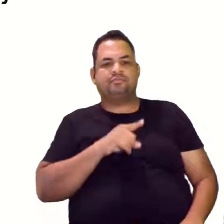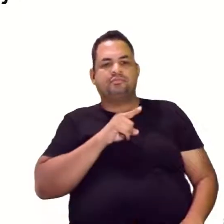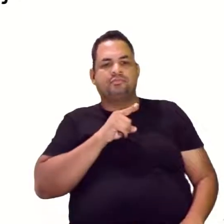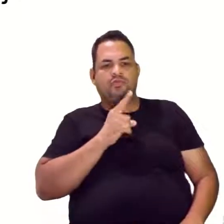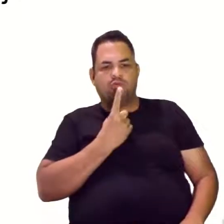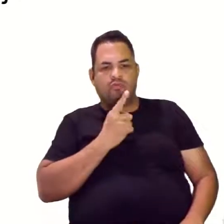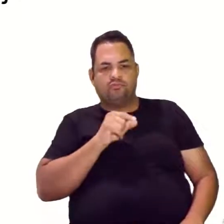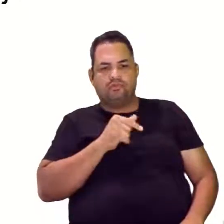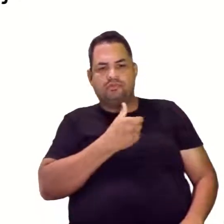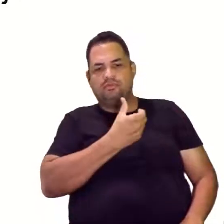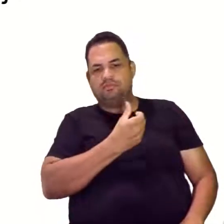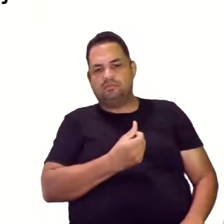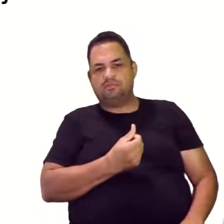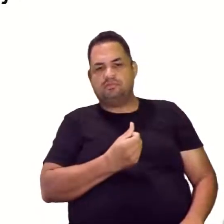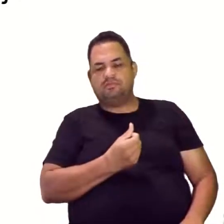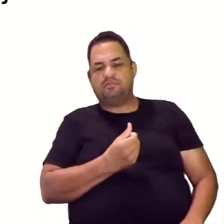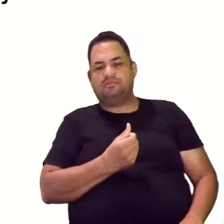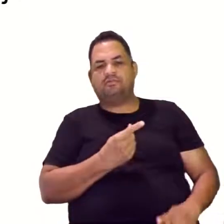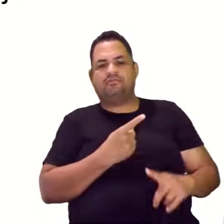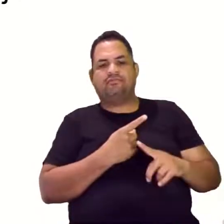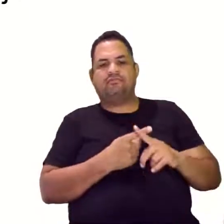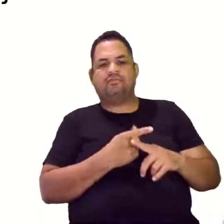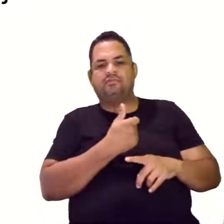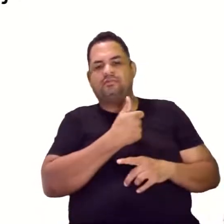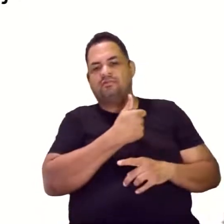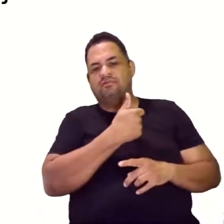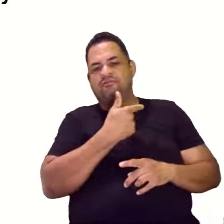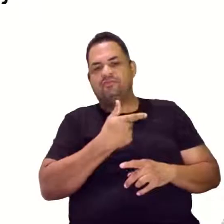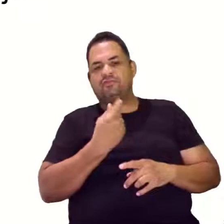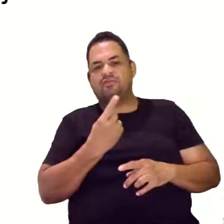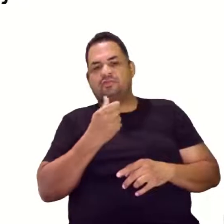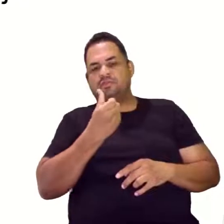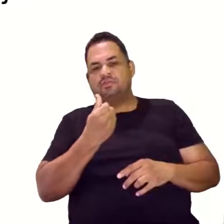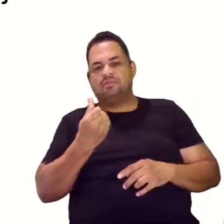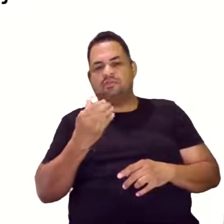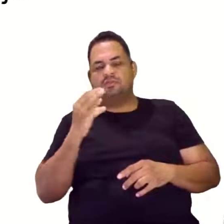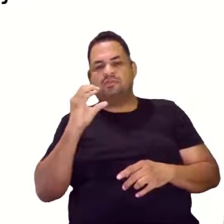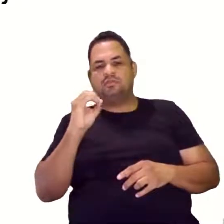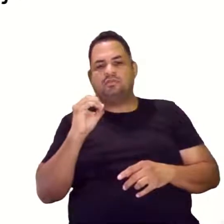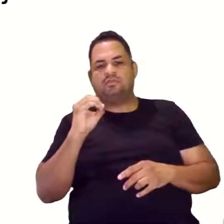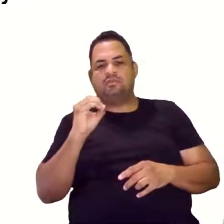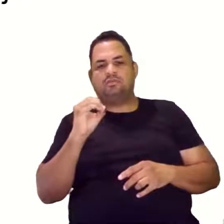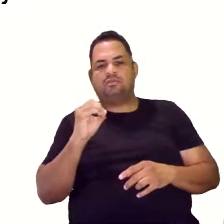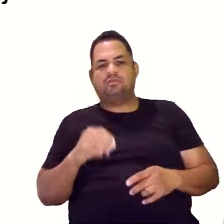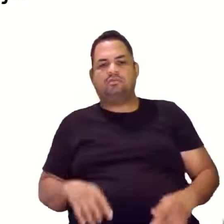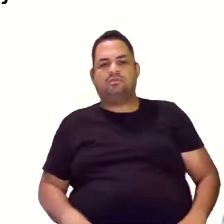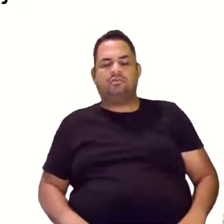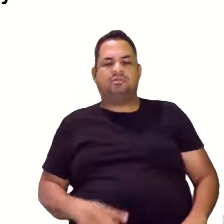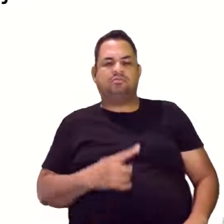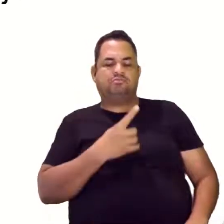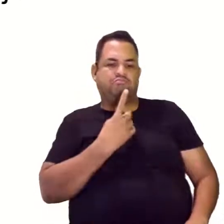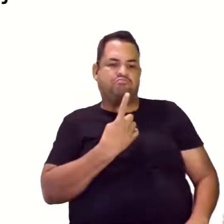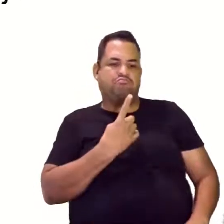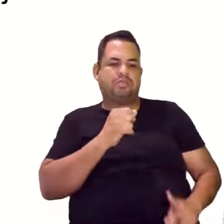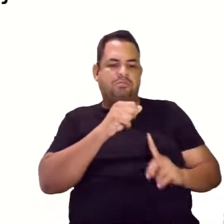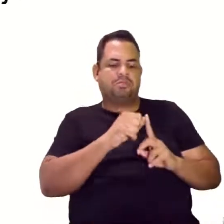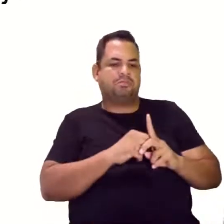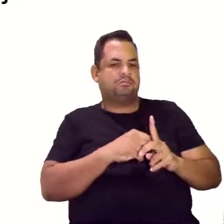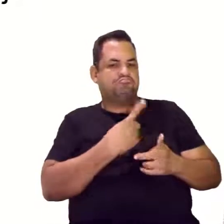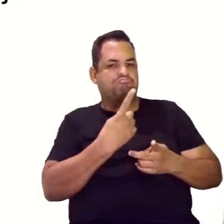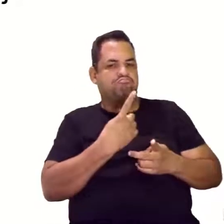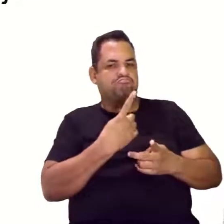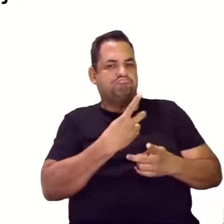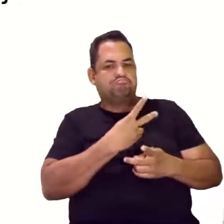1,6 vezes 21,60. Ou seja, né, eu somei uma banana com 0,6